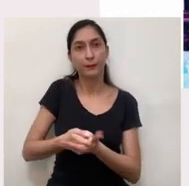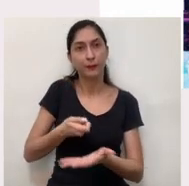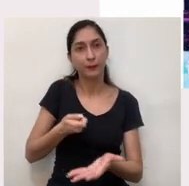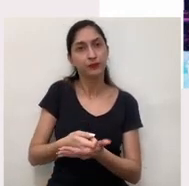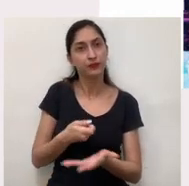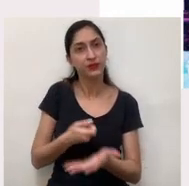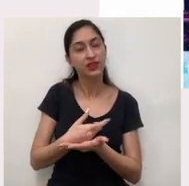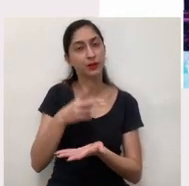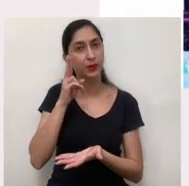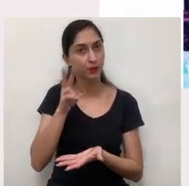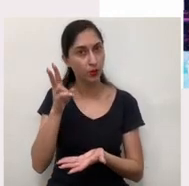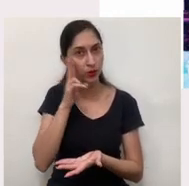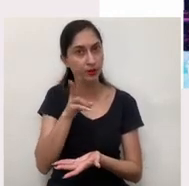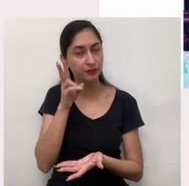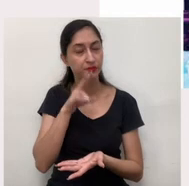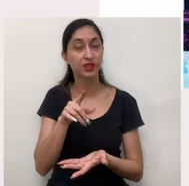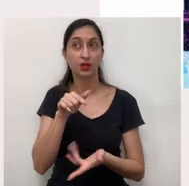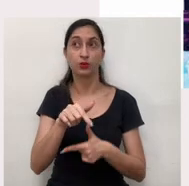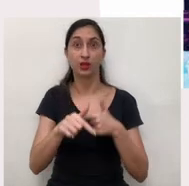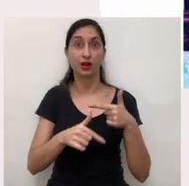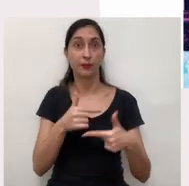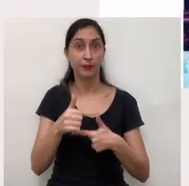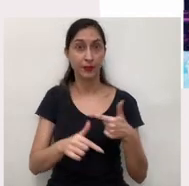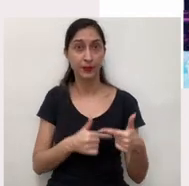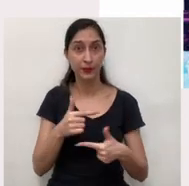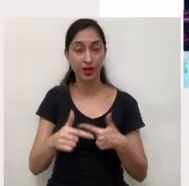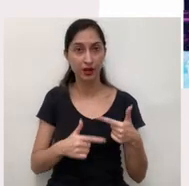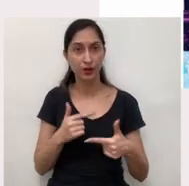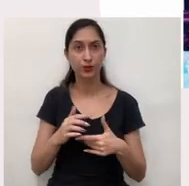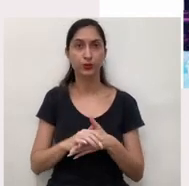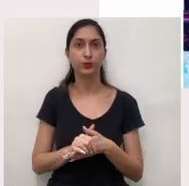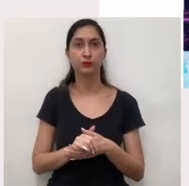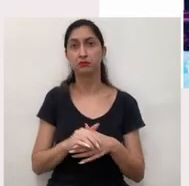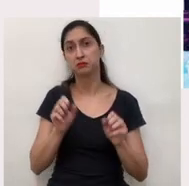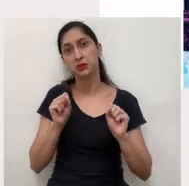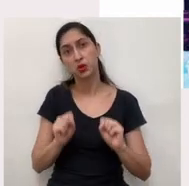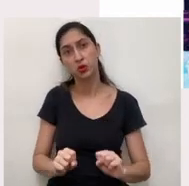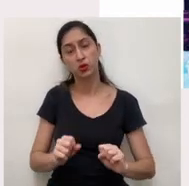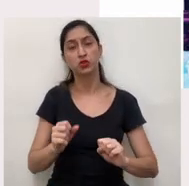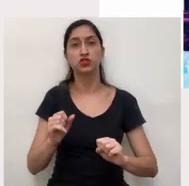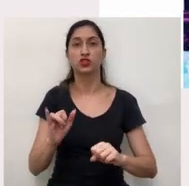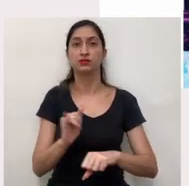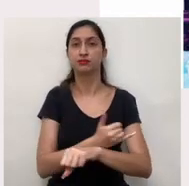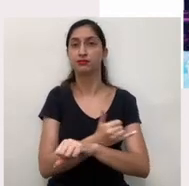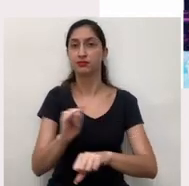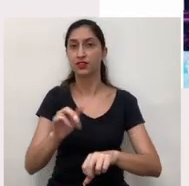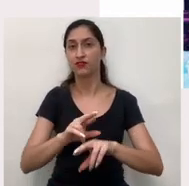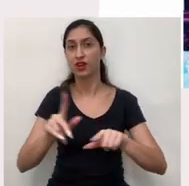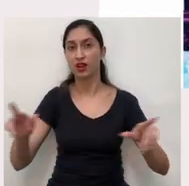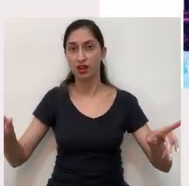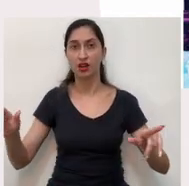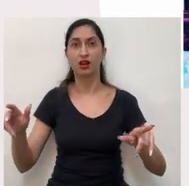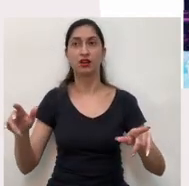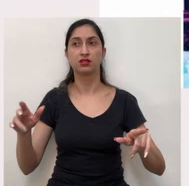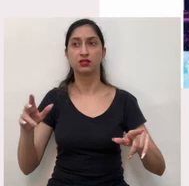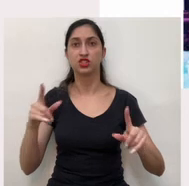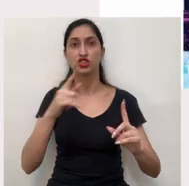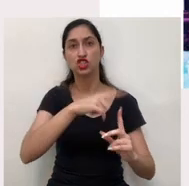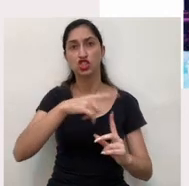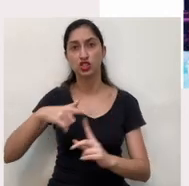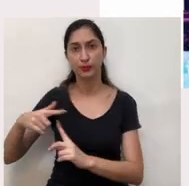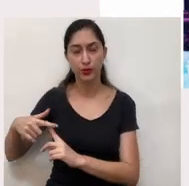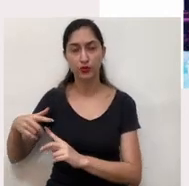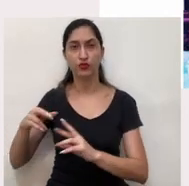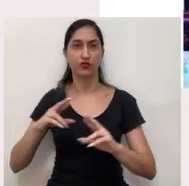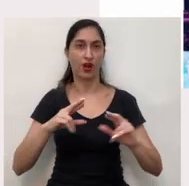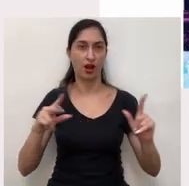né, é um trabalho que pode ser feito de diversas maneiras, com diversos tipos de